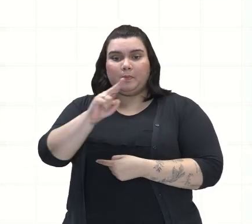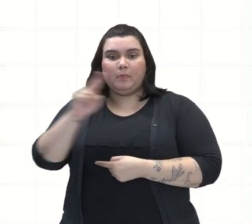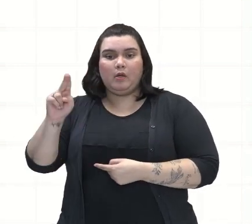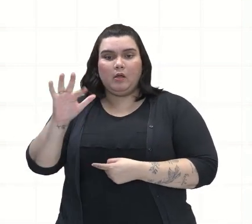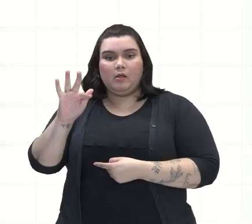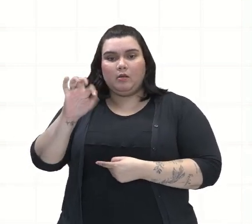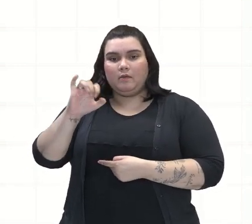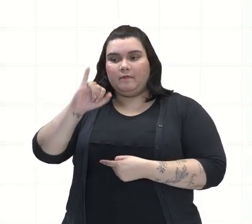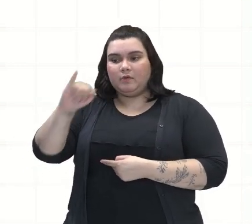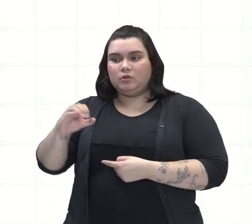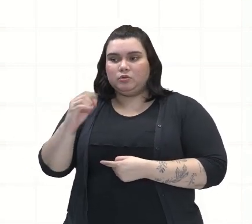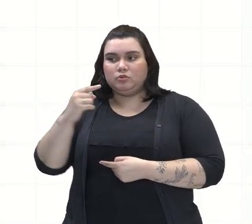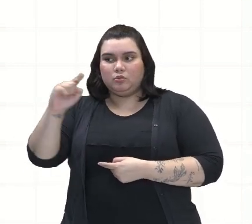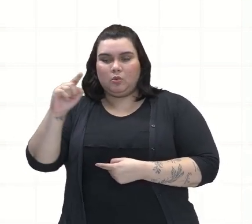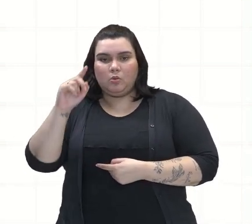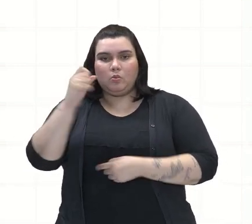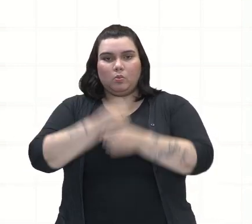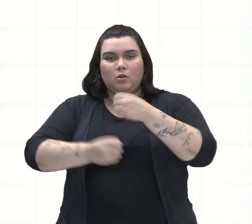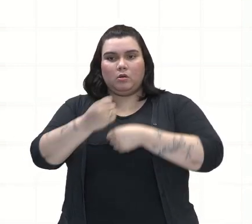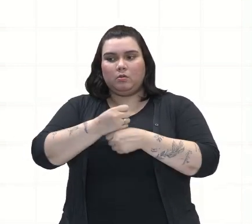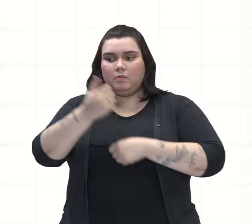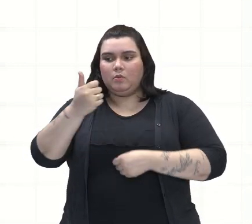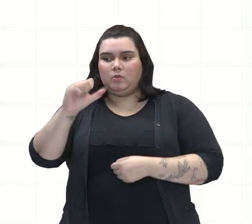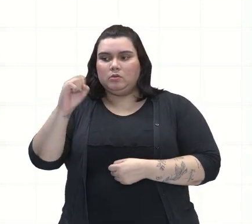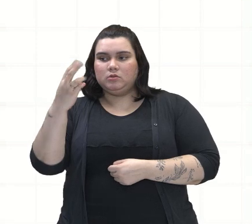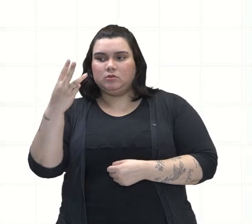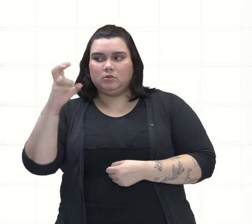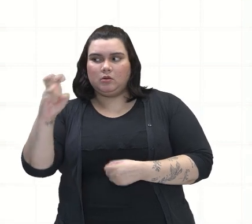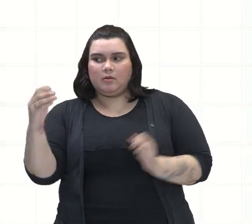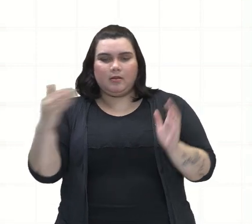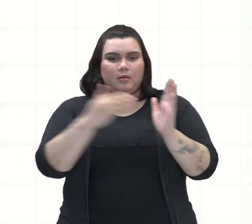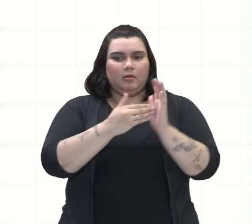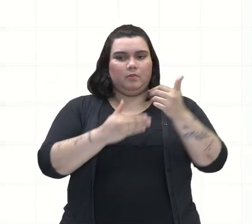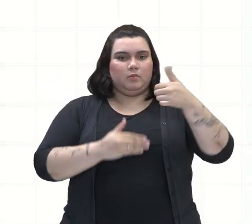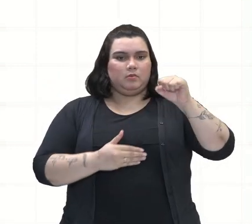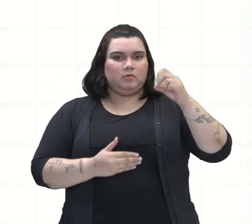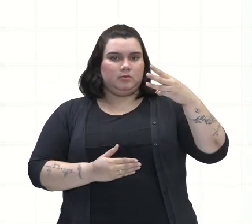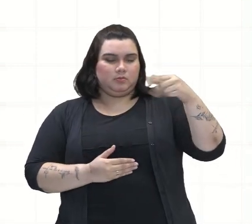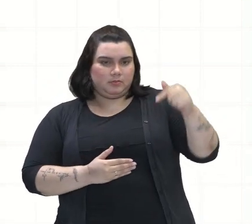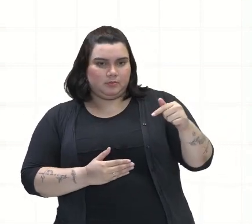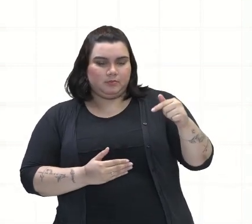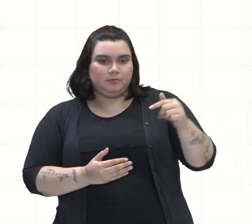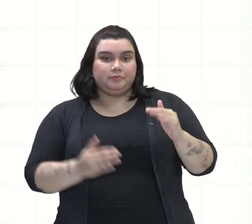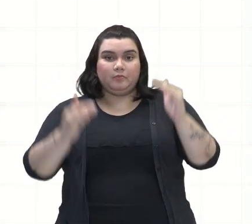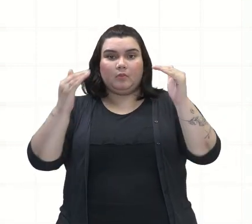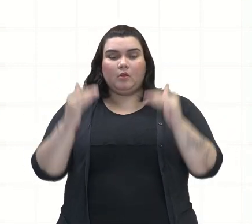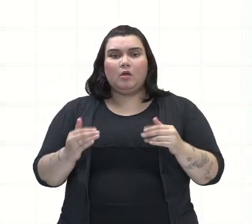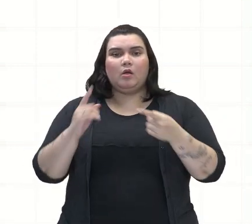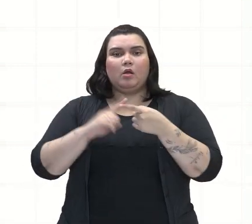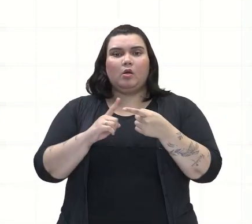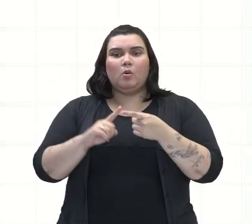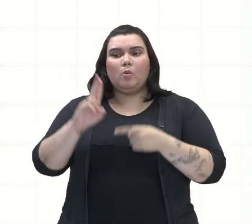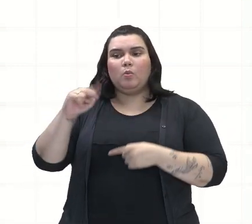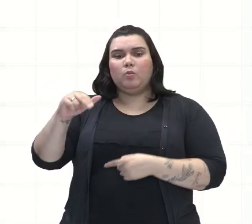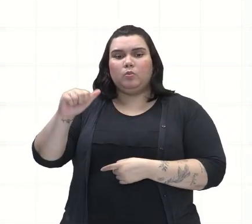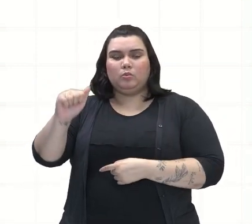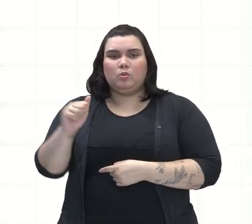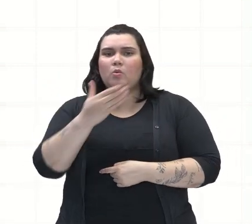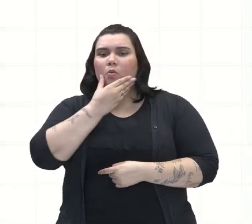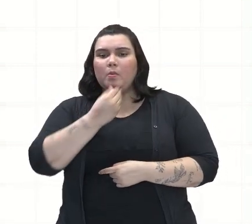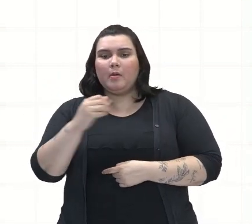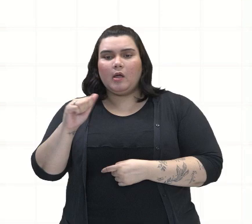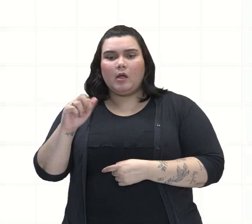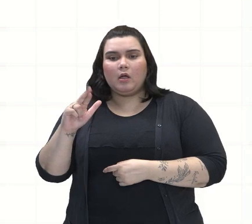de 35 a 37, e a regência una de Araújo Lima, que vai de